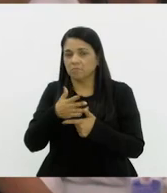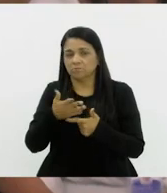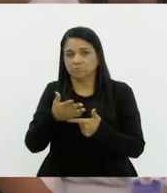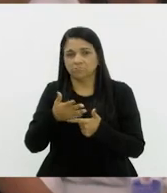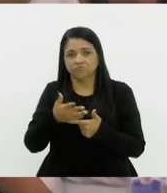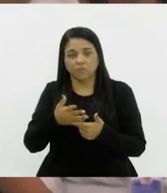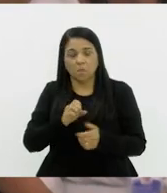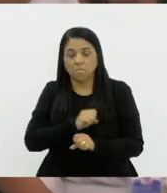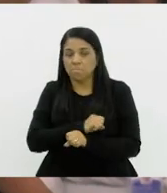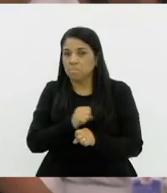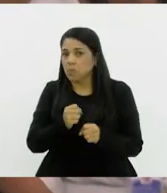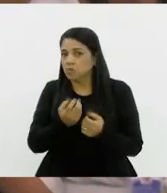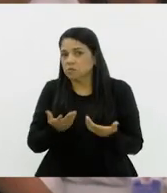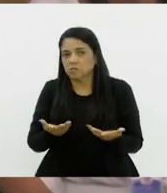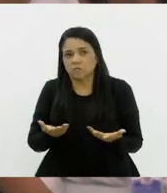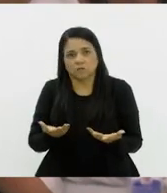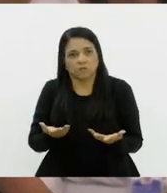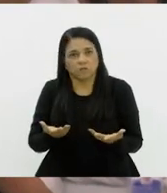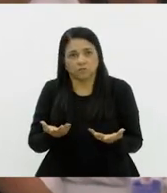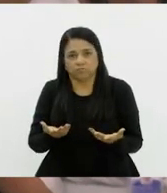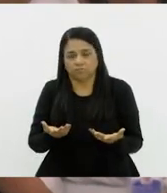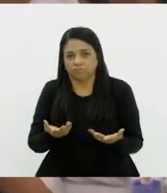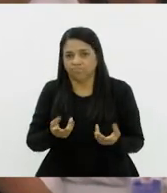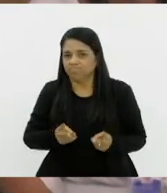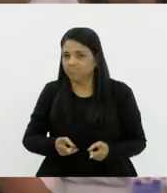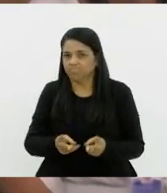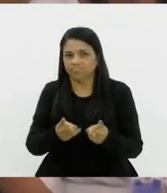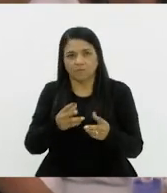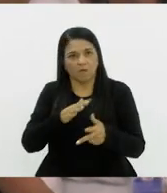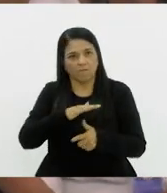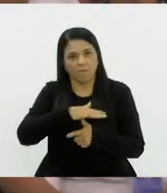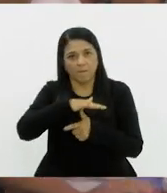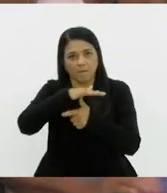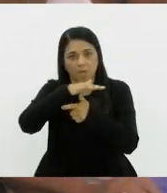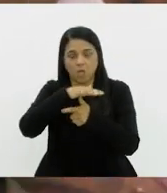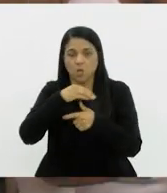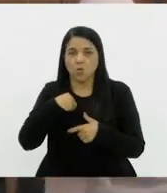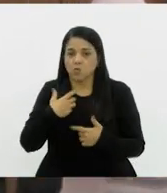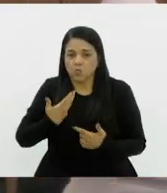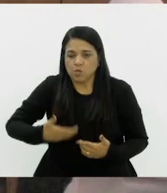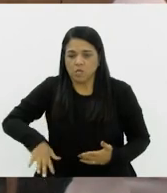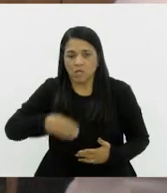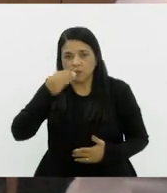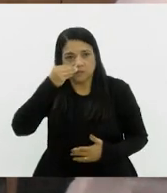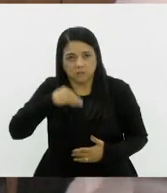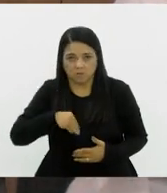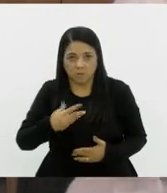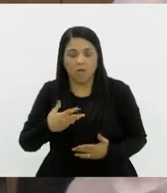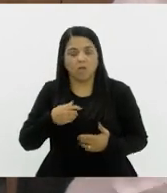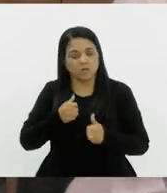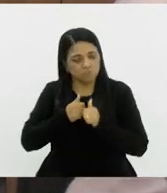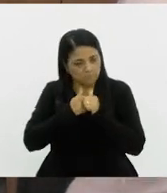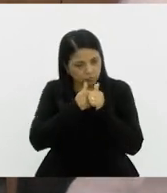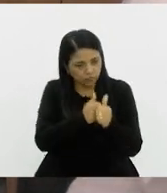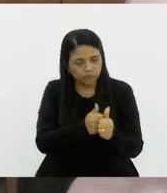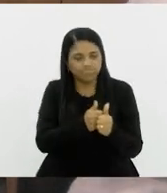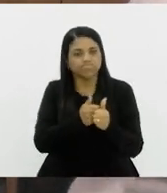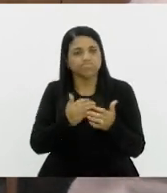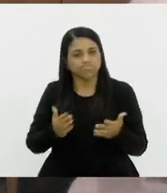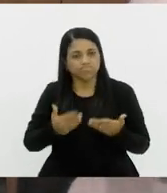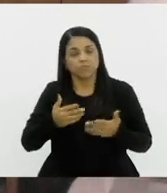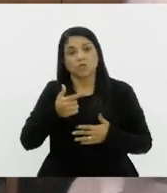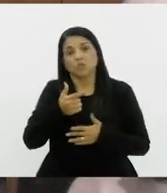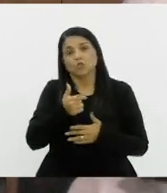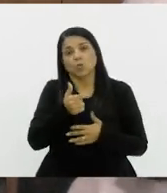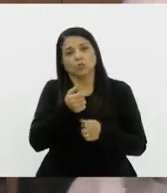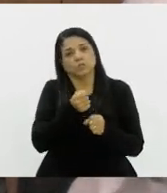persistir. Então, eu estou aqui. Eu não gostaria de desanimar, eu gostaria de seguir com meus amigos aqui, que há 12 anos